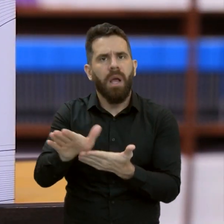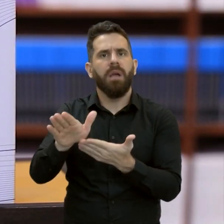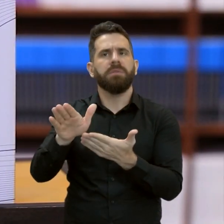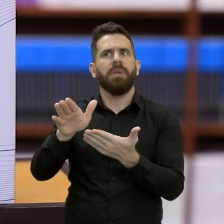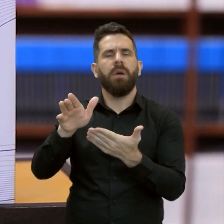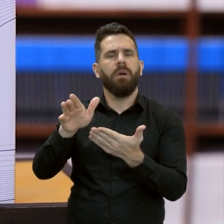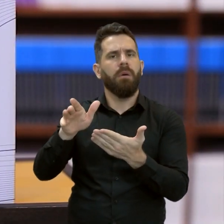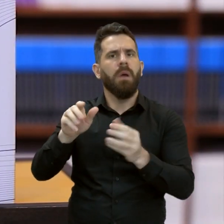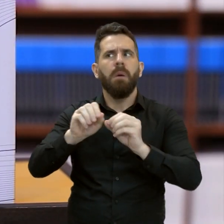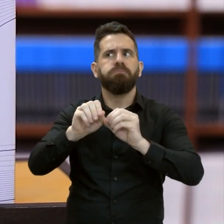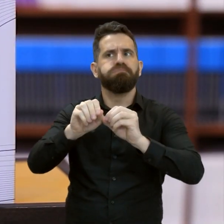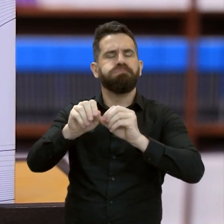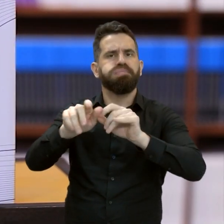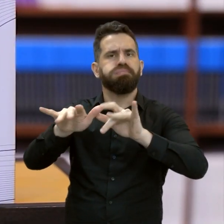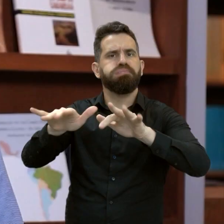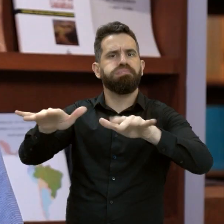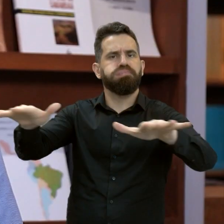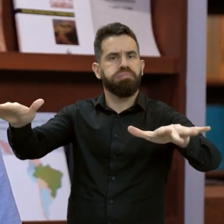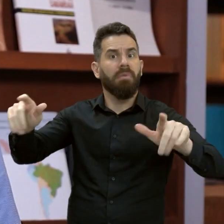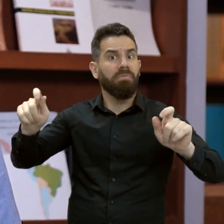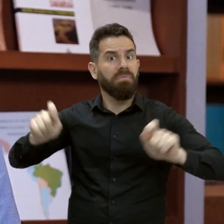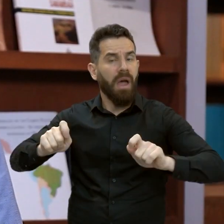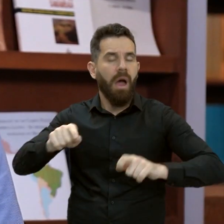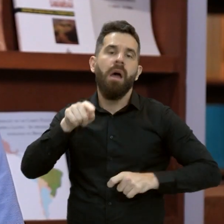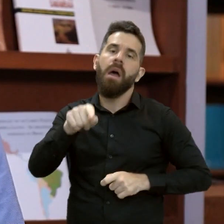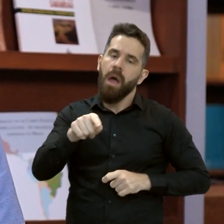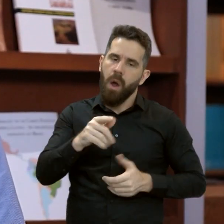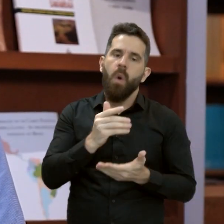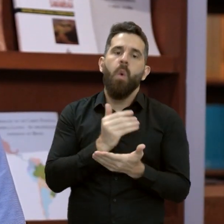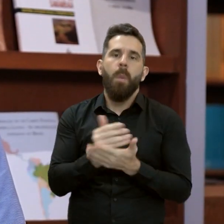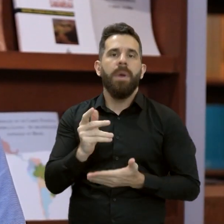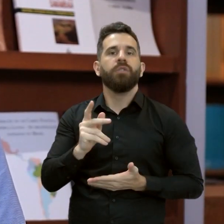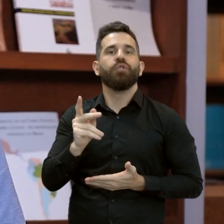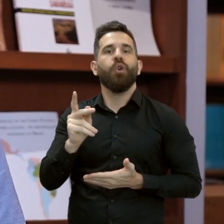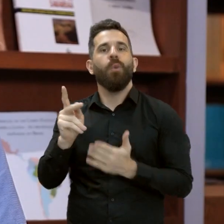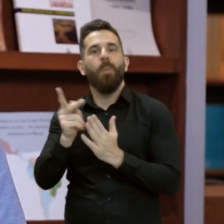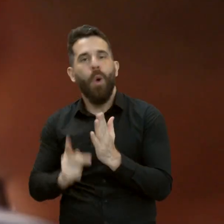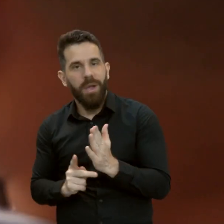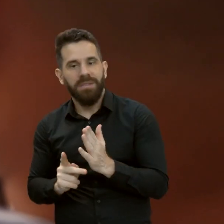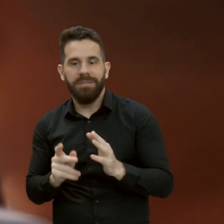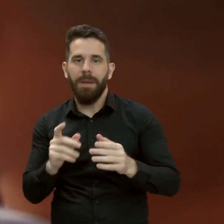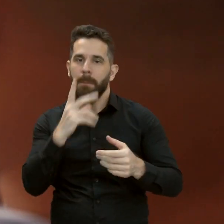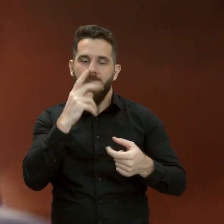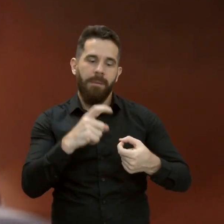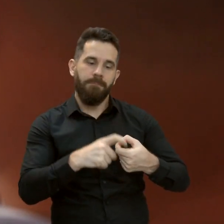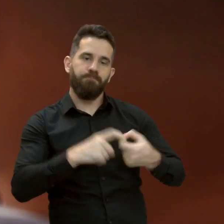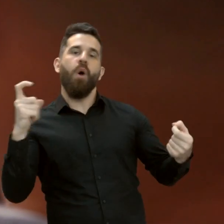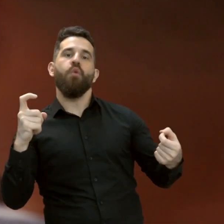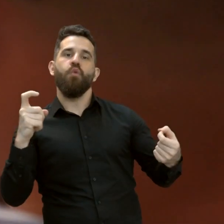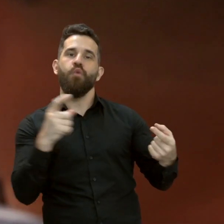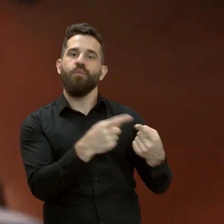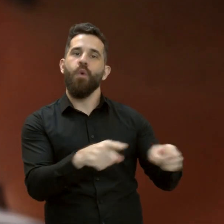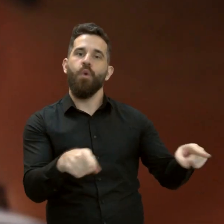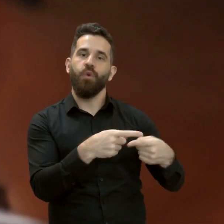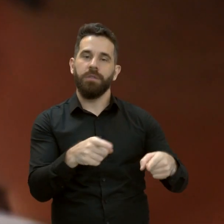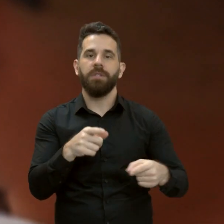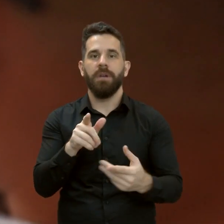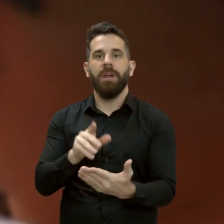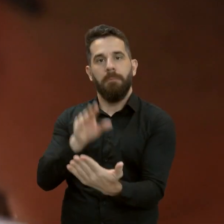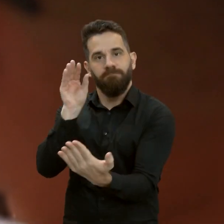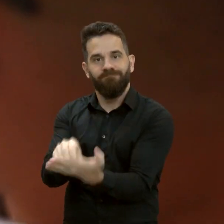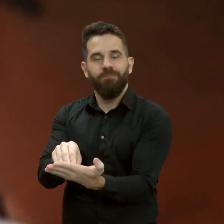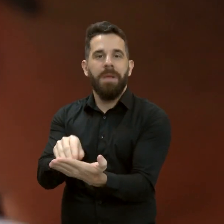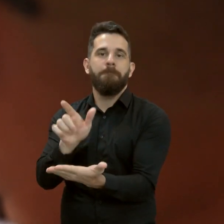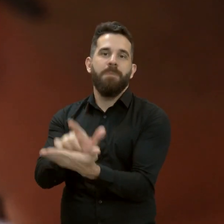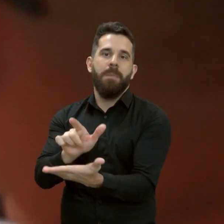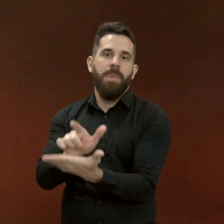né, de forma mais ampla, que a poesia foi se desvencilhando da música e passou a ser registrada no papel, para essa